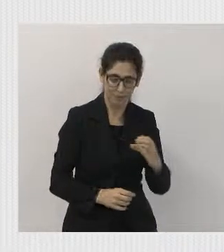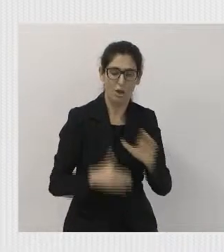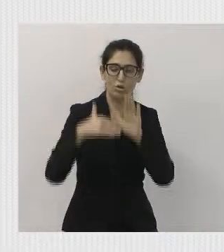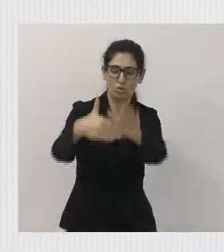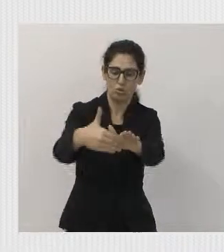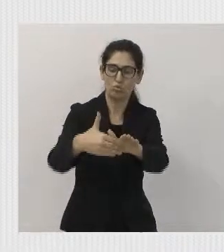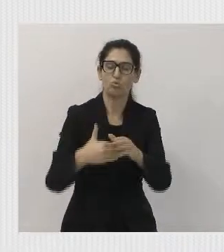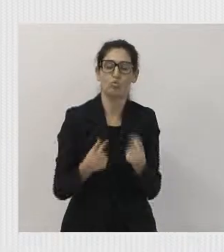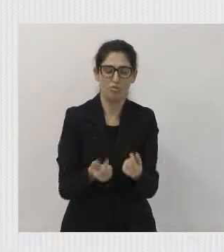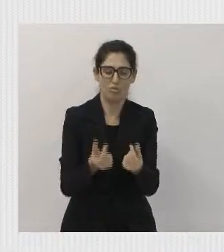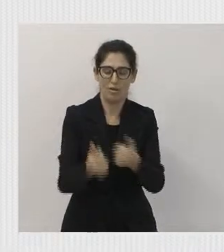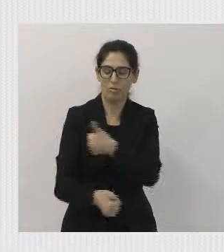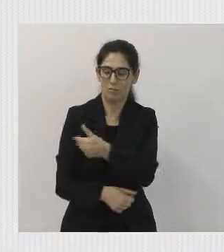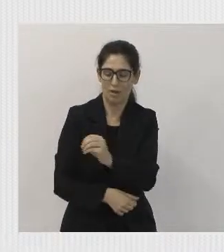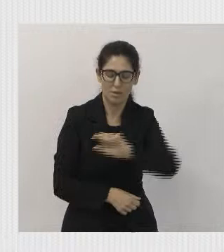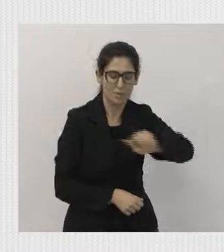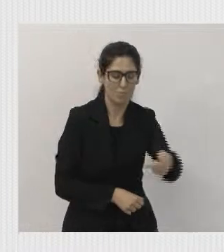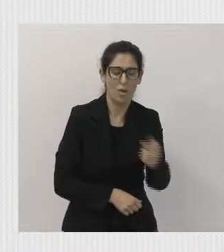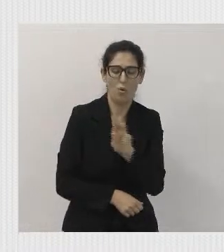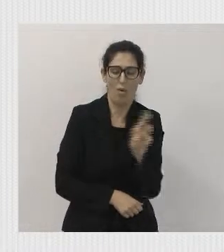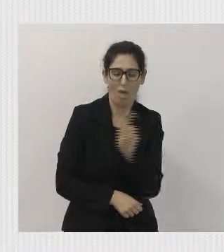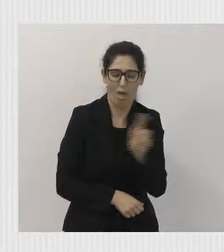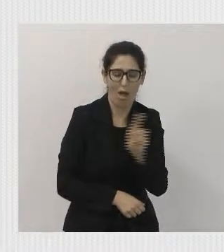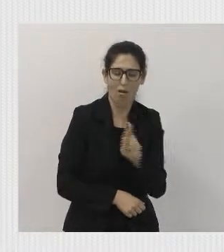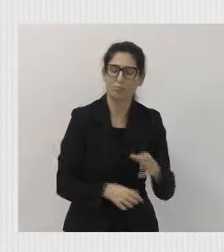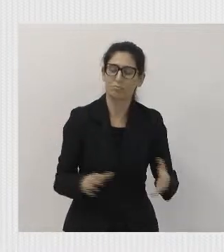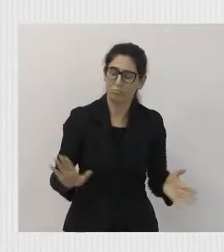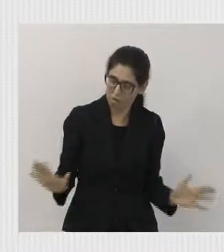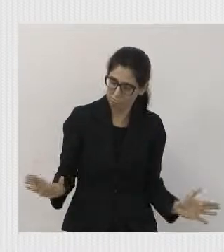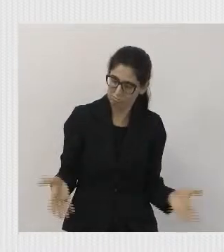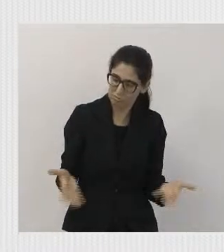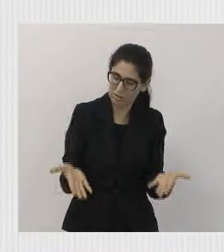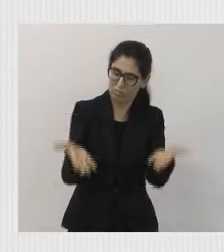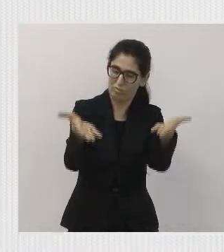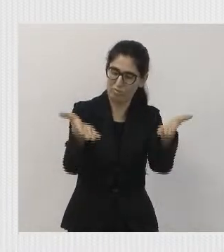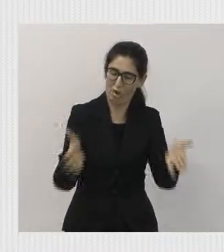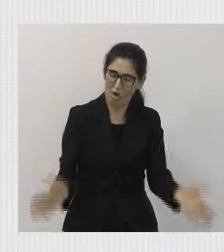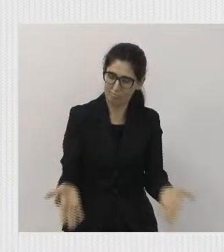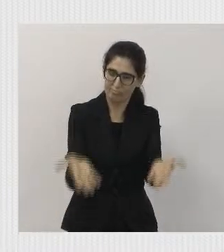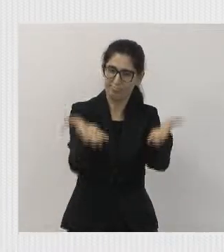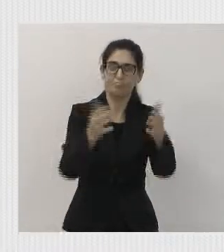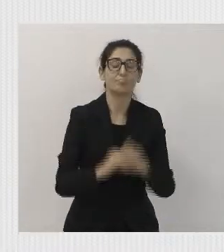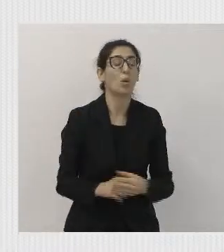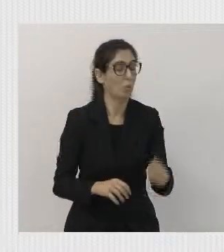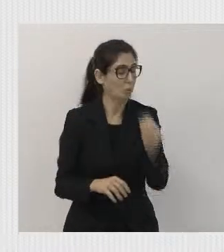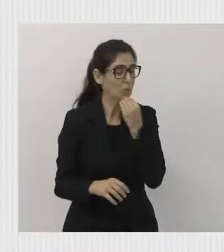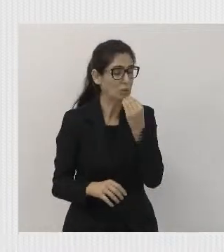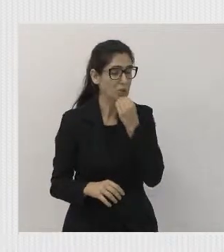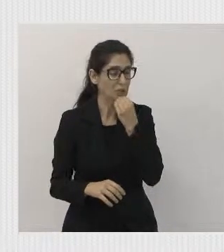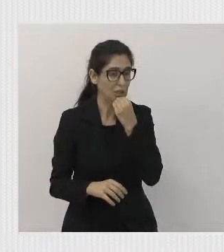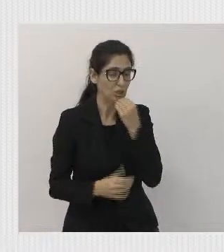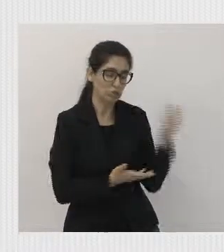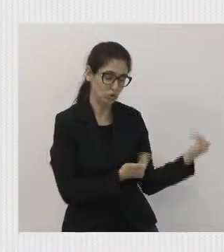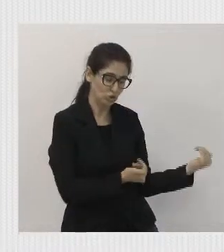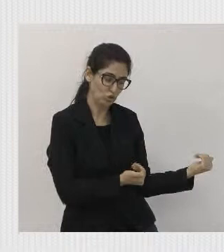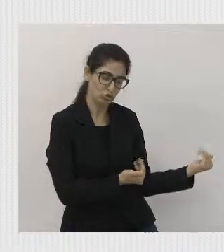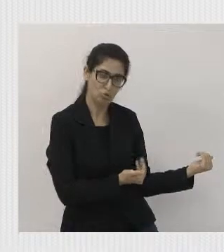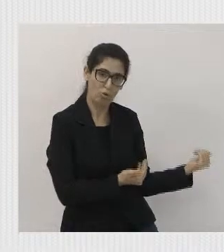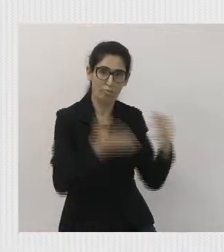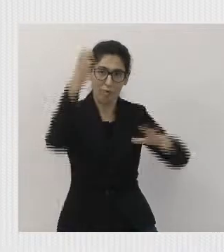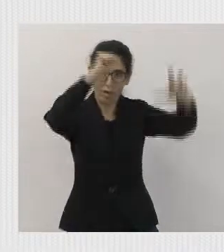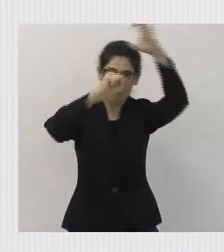direcionei 10 mil reais para que seja incentivado essa oportunidade de se encontrar